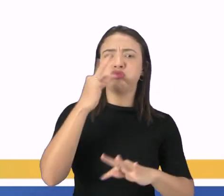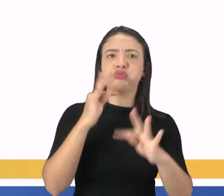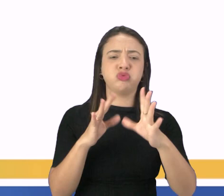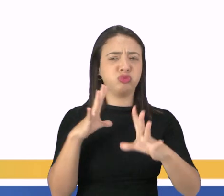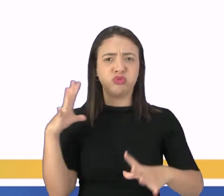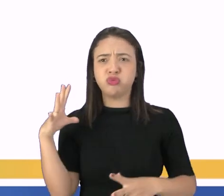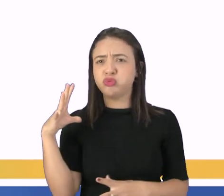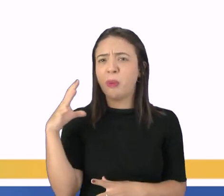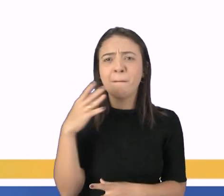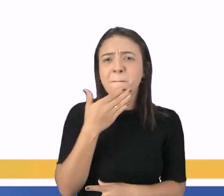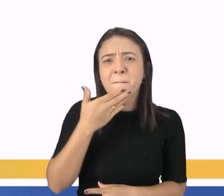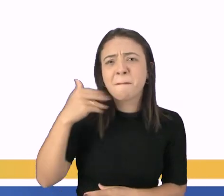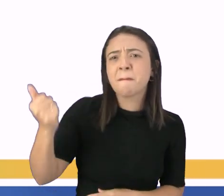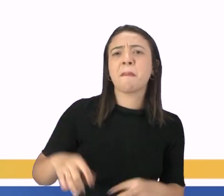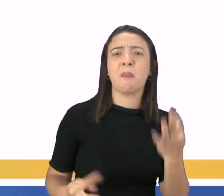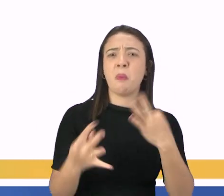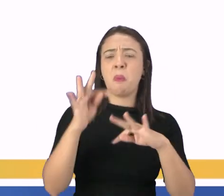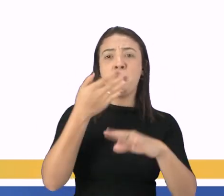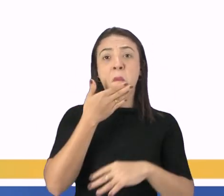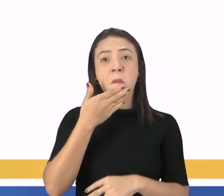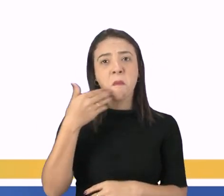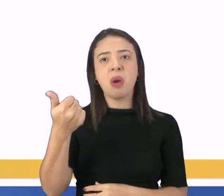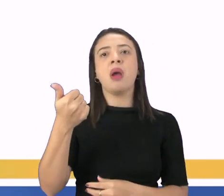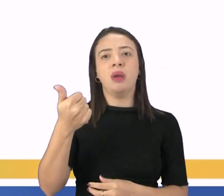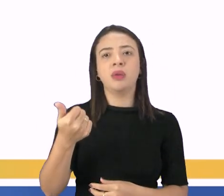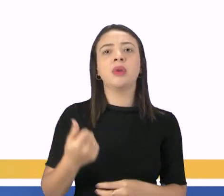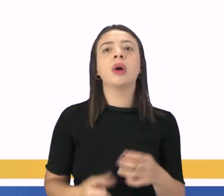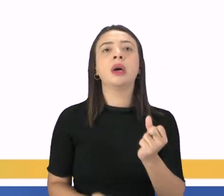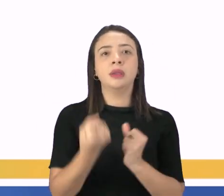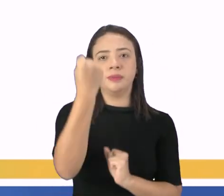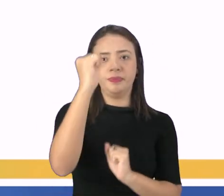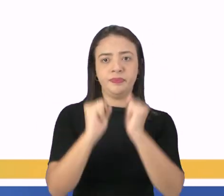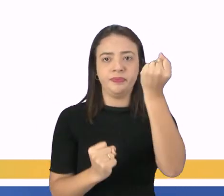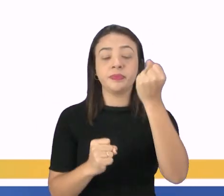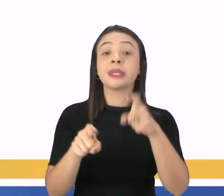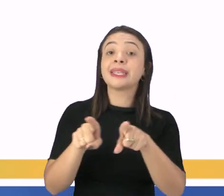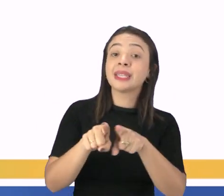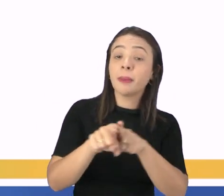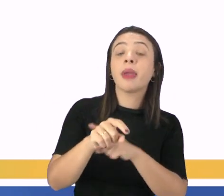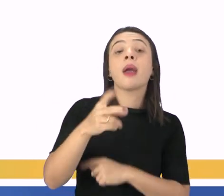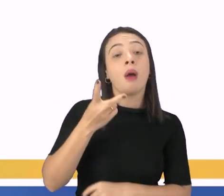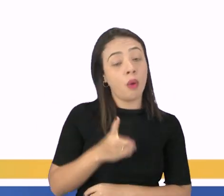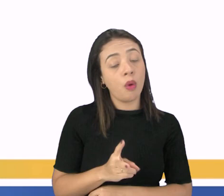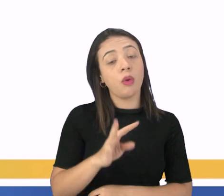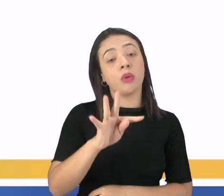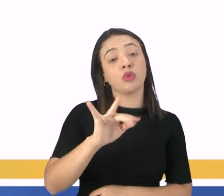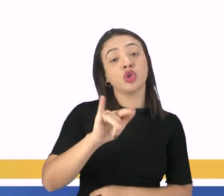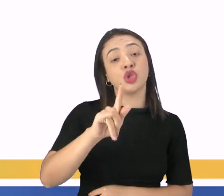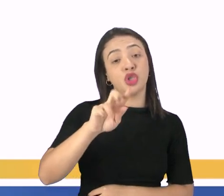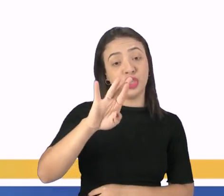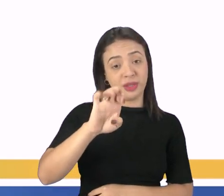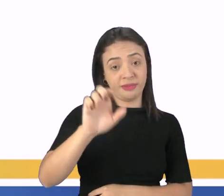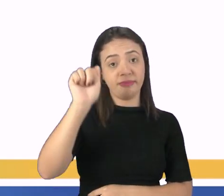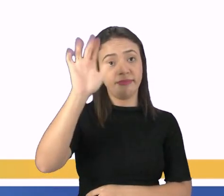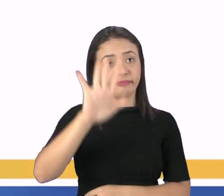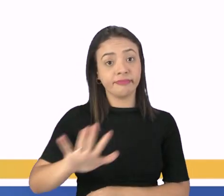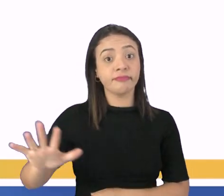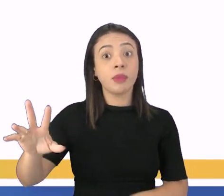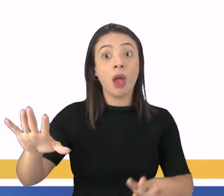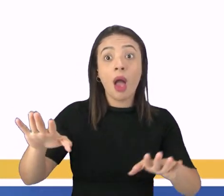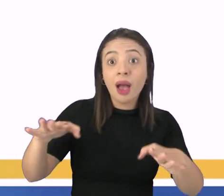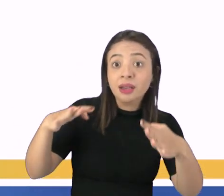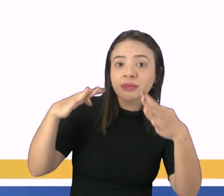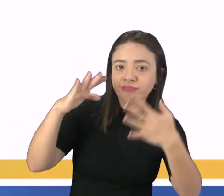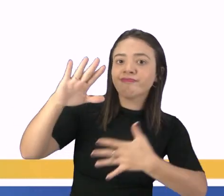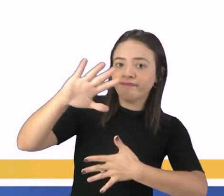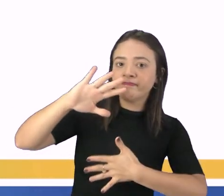indústria. Quanto aos tigres asiáticos, eu queria fazer um destaque aí, quero que você preste bem atenção nesse